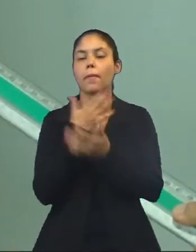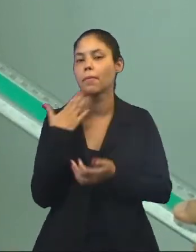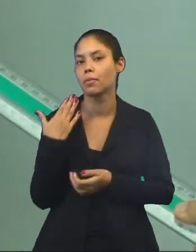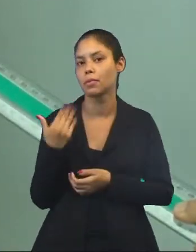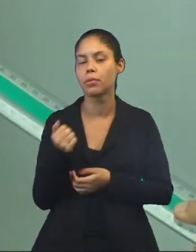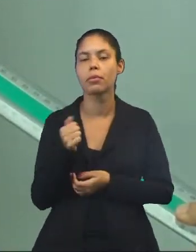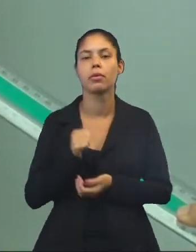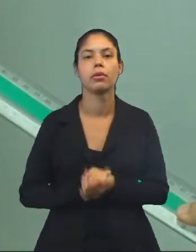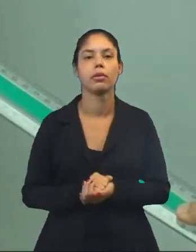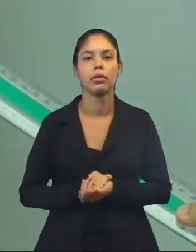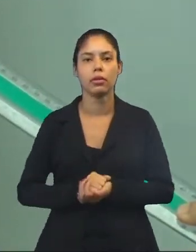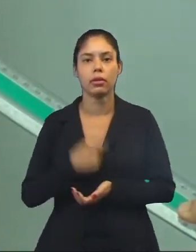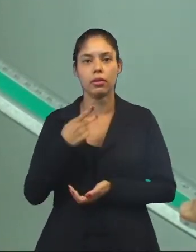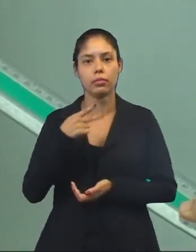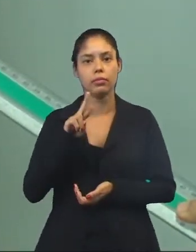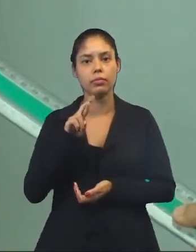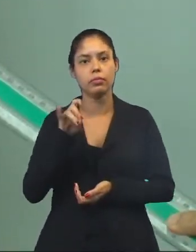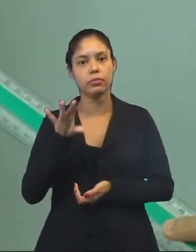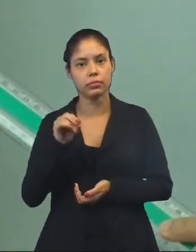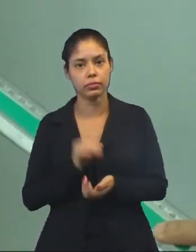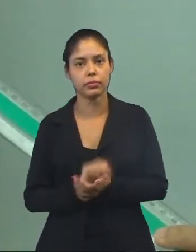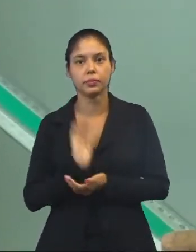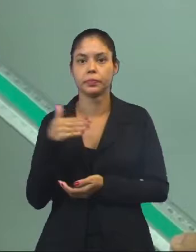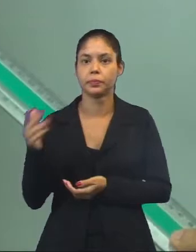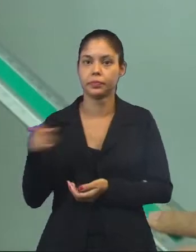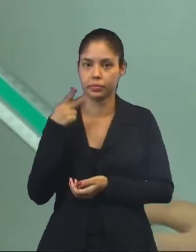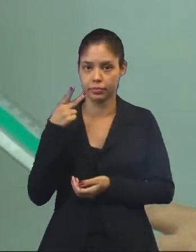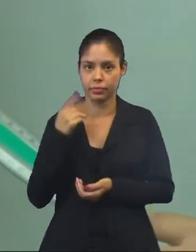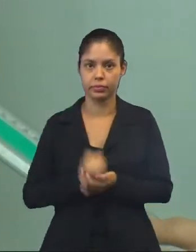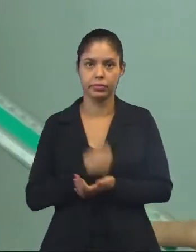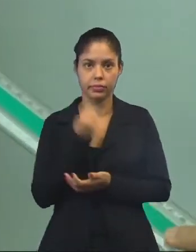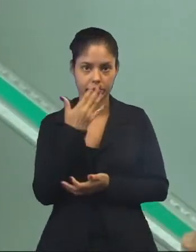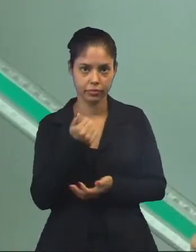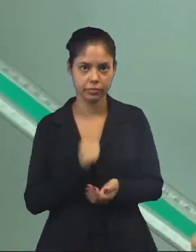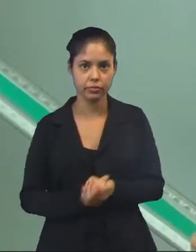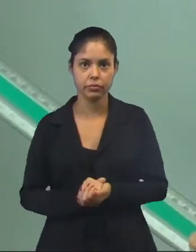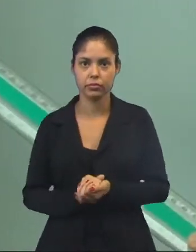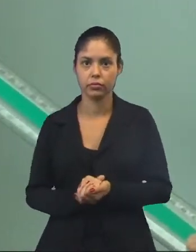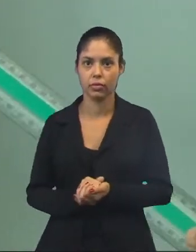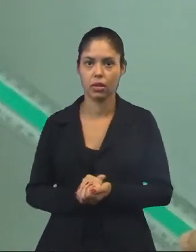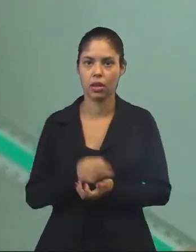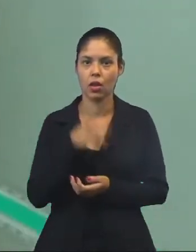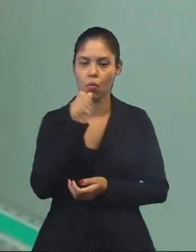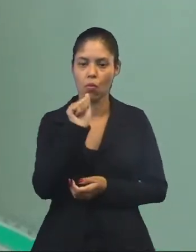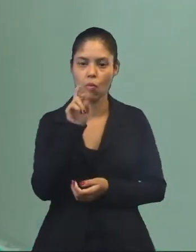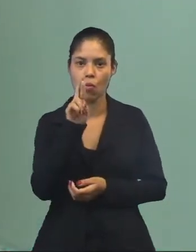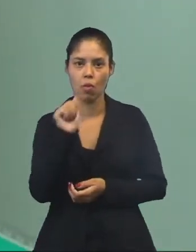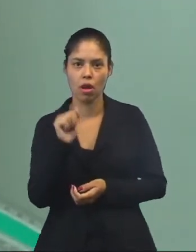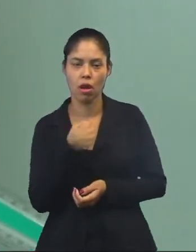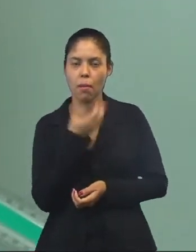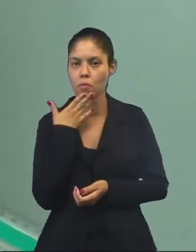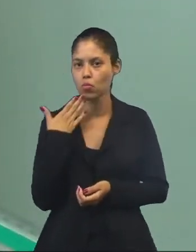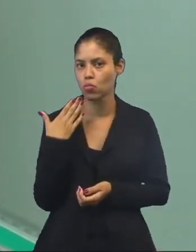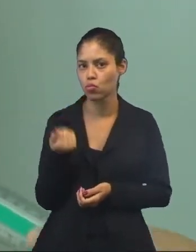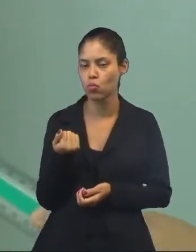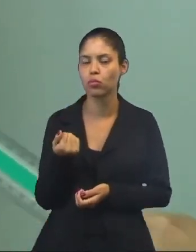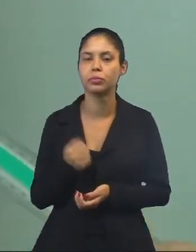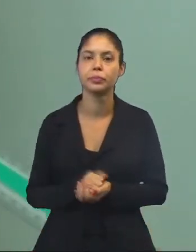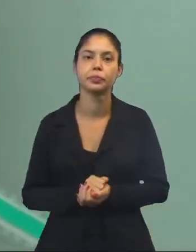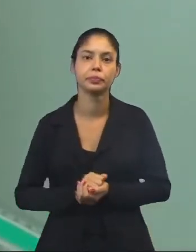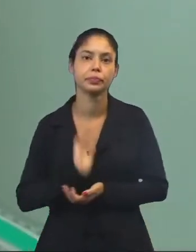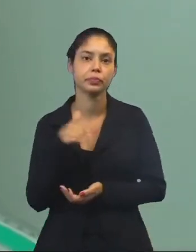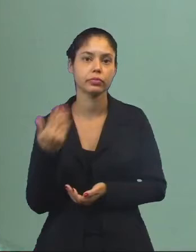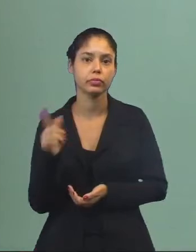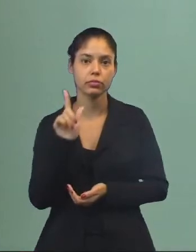para vocês entenderem mais especificamente o que a gente está se referindo, tá? Um ar mais puro. Então, quando